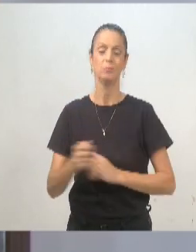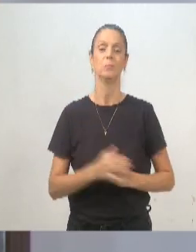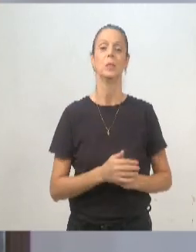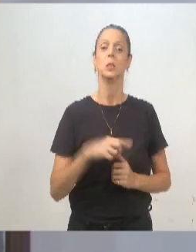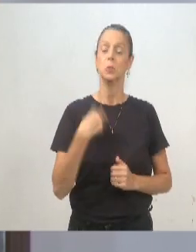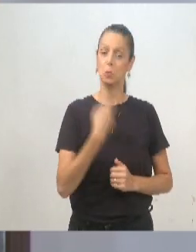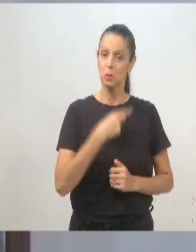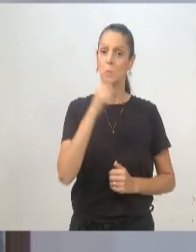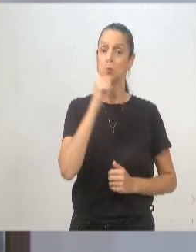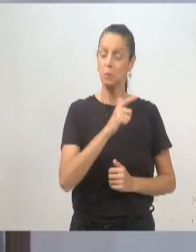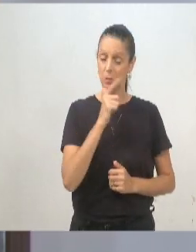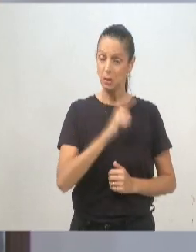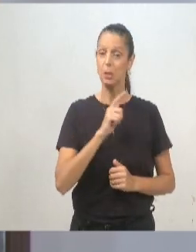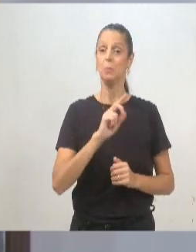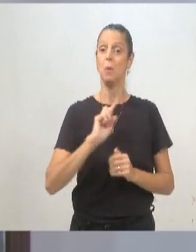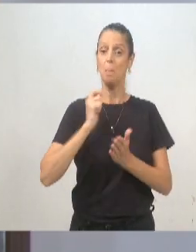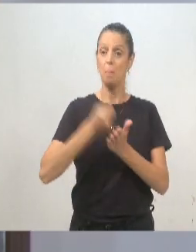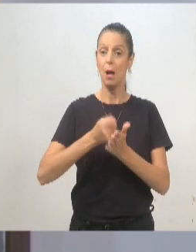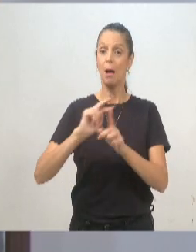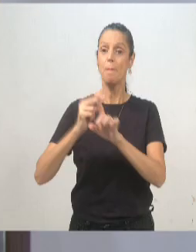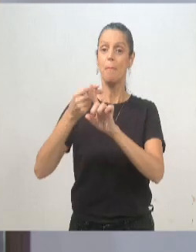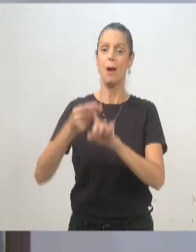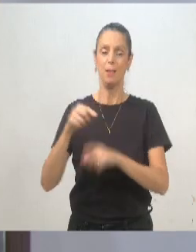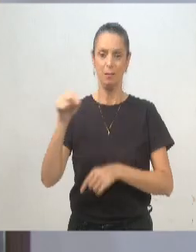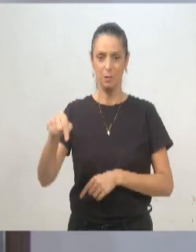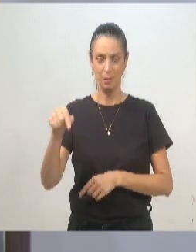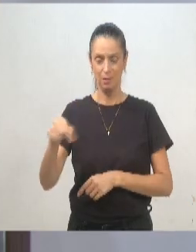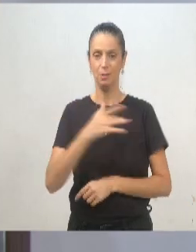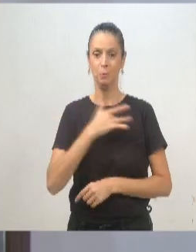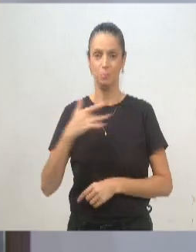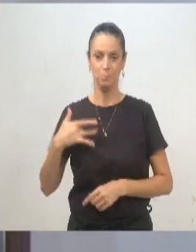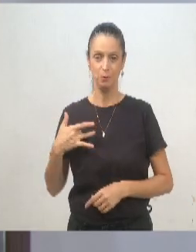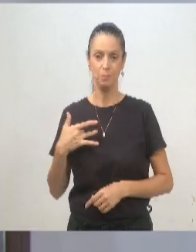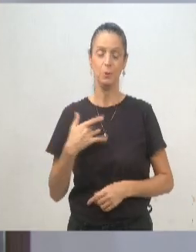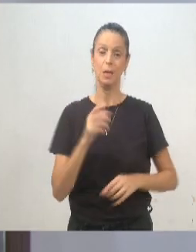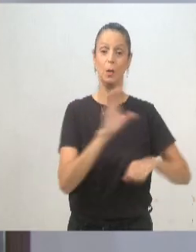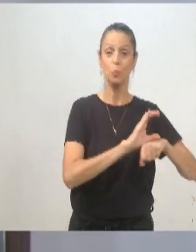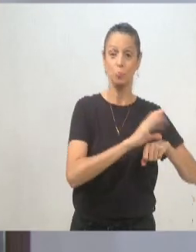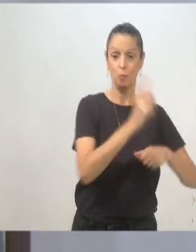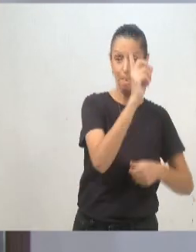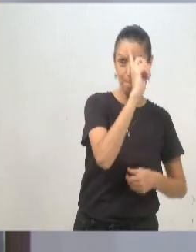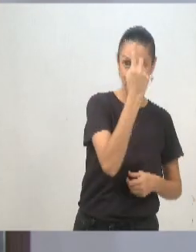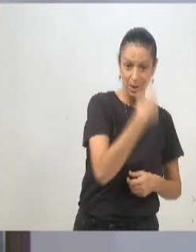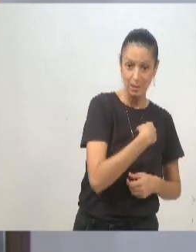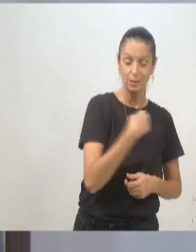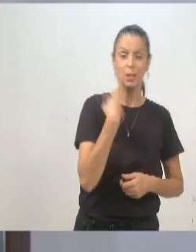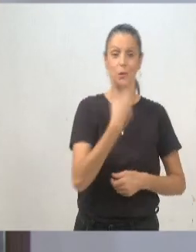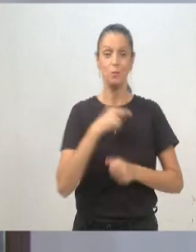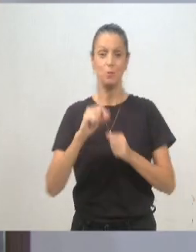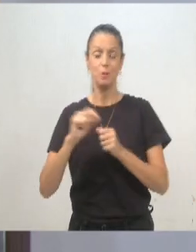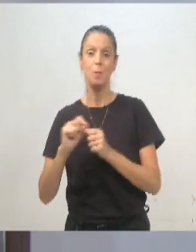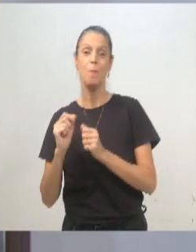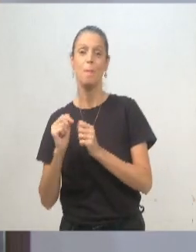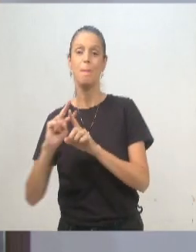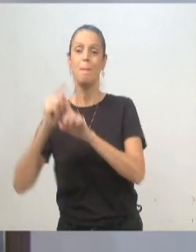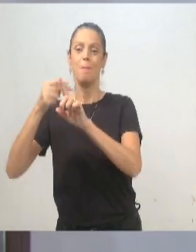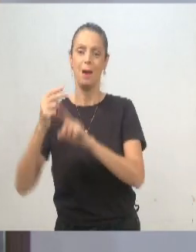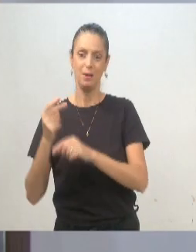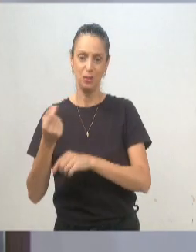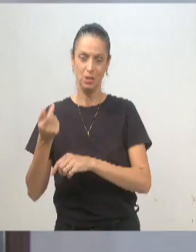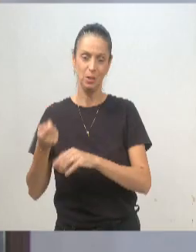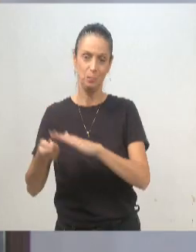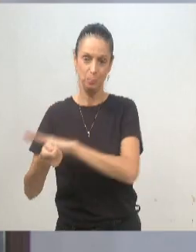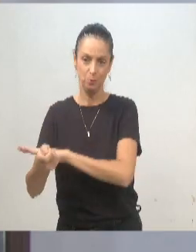de 5% em relação àquilo que nos seria de obrigação constitucional, alcançando o número de 281 milhões de